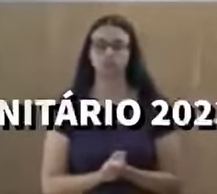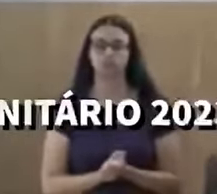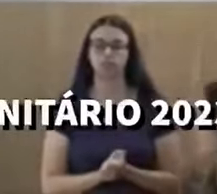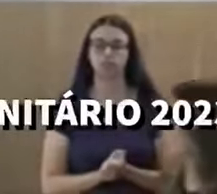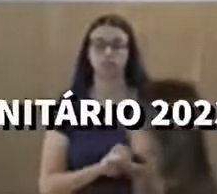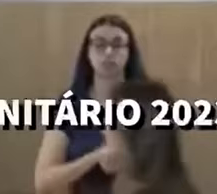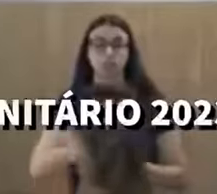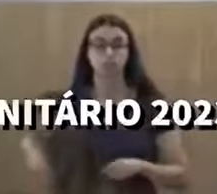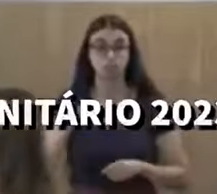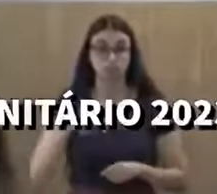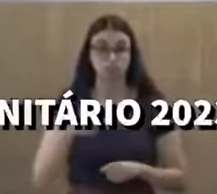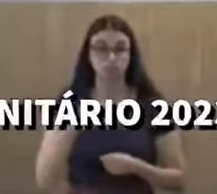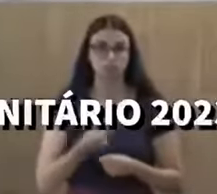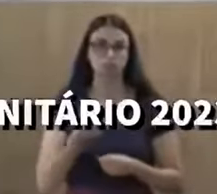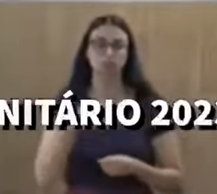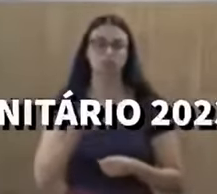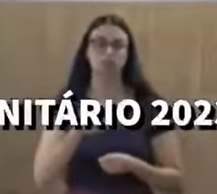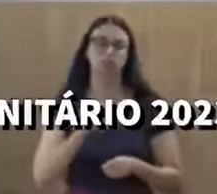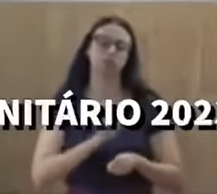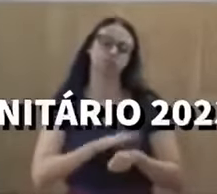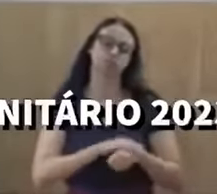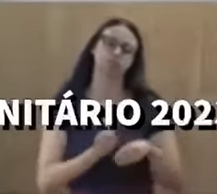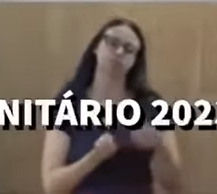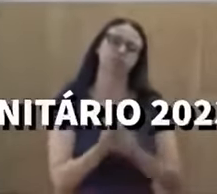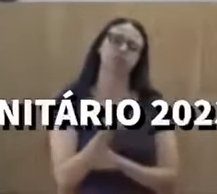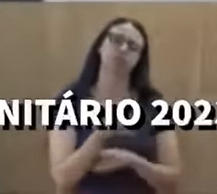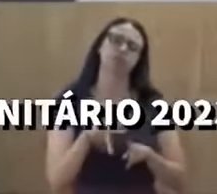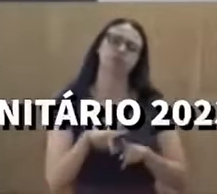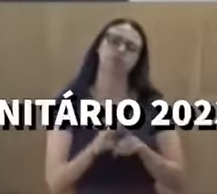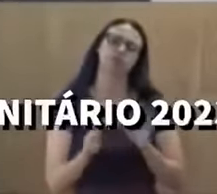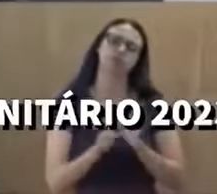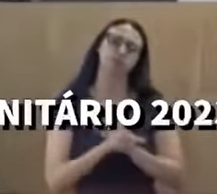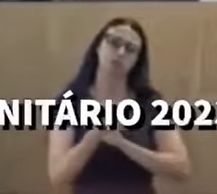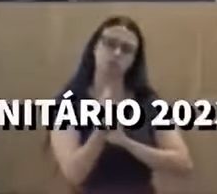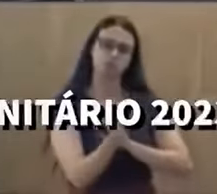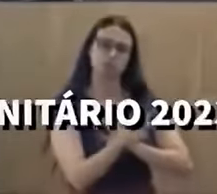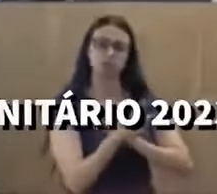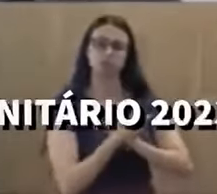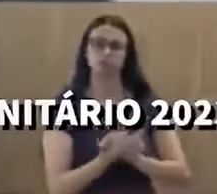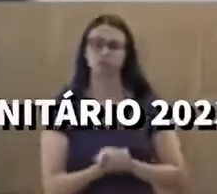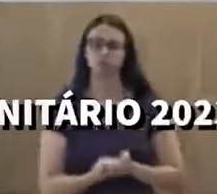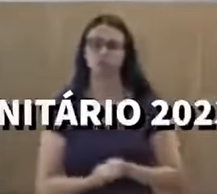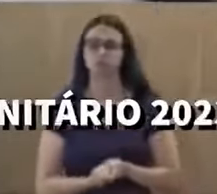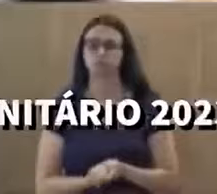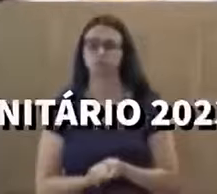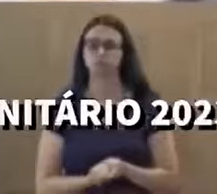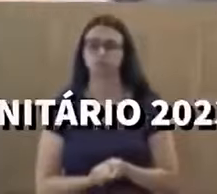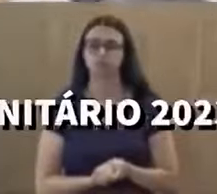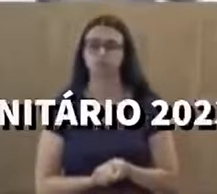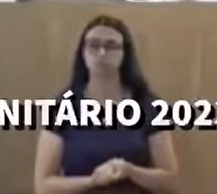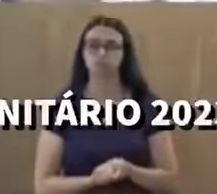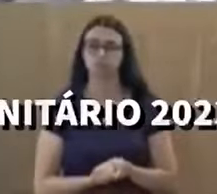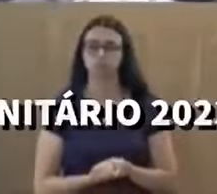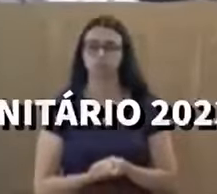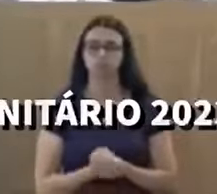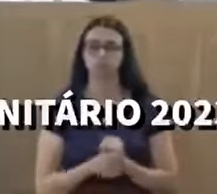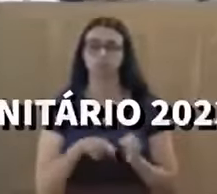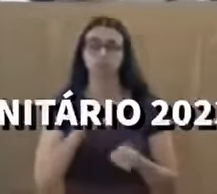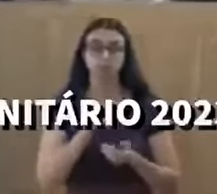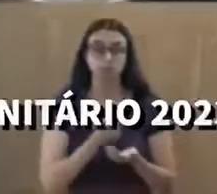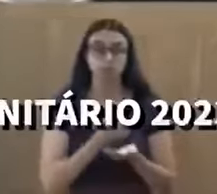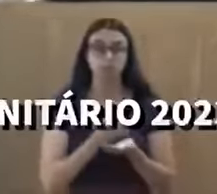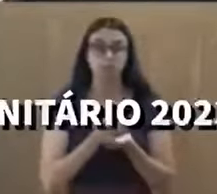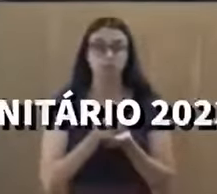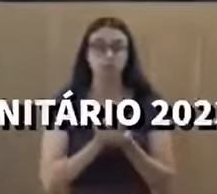que resolveu montar a própria oficina como uma microempresa e depois teve um MEI para continuar ativo até essa